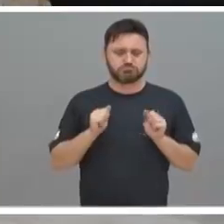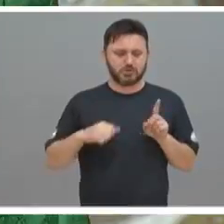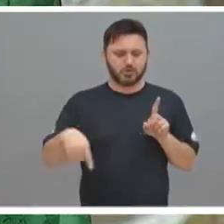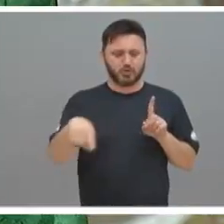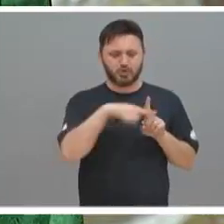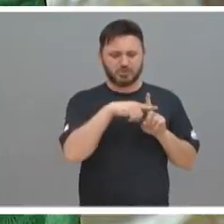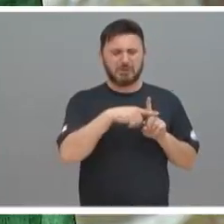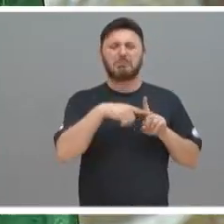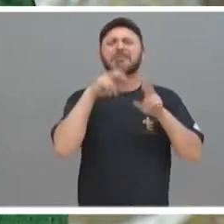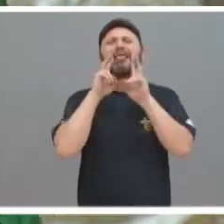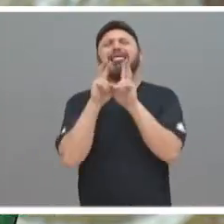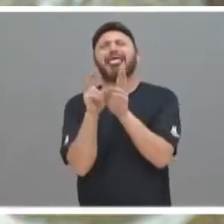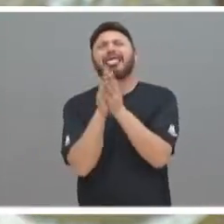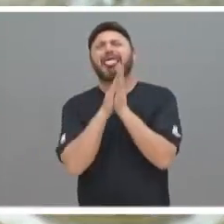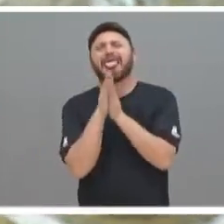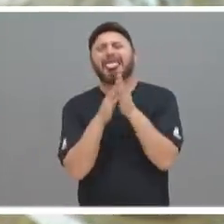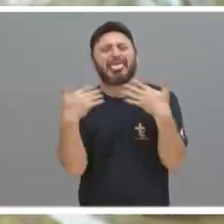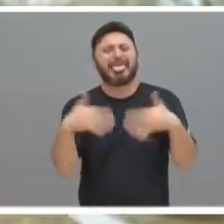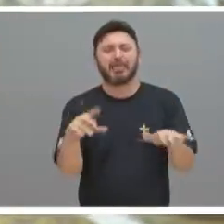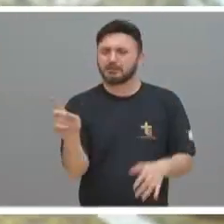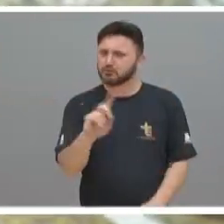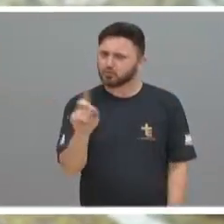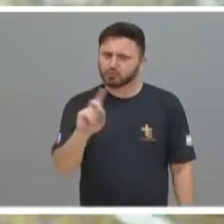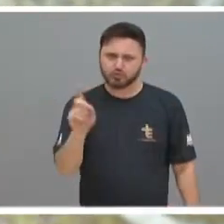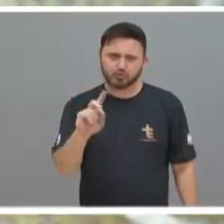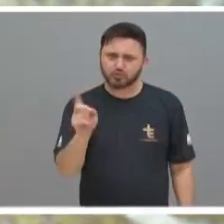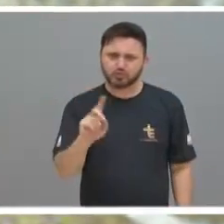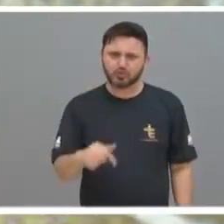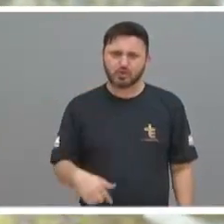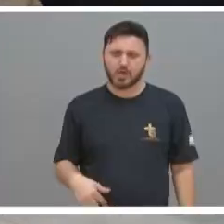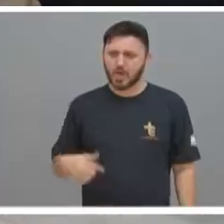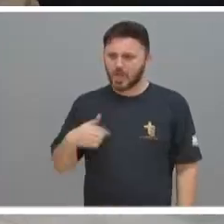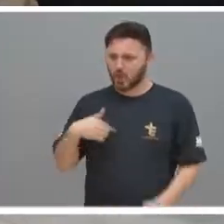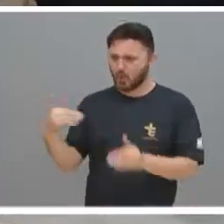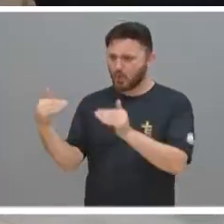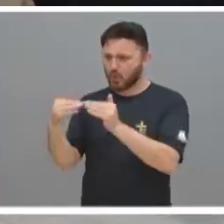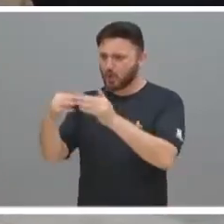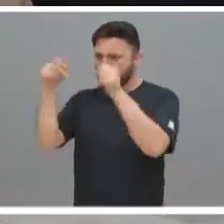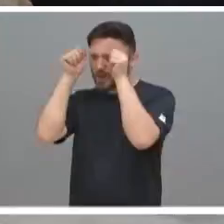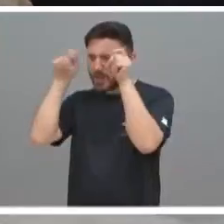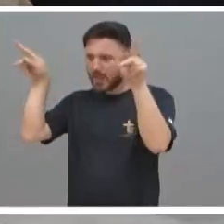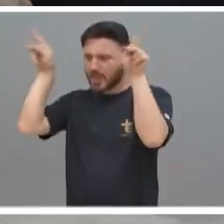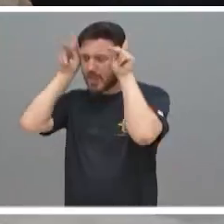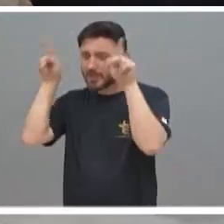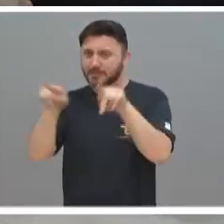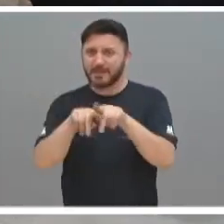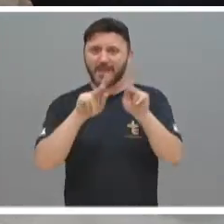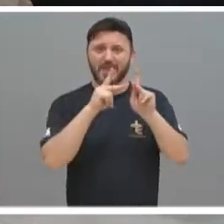cruz. Eu não compactuei com Pilatos, nem com Herodes.